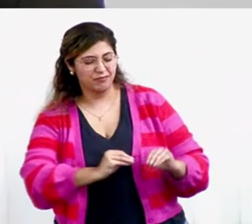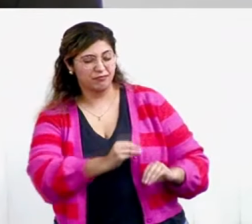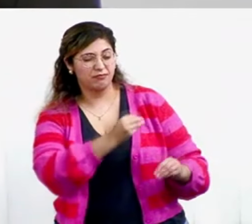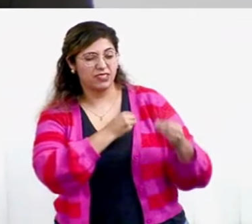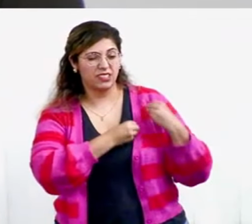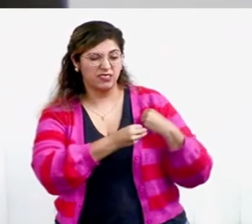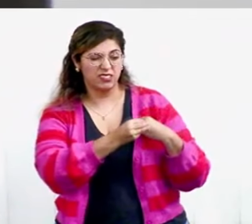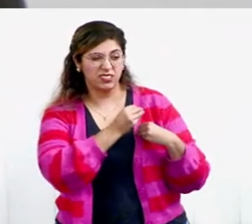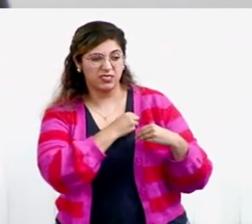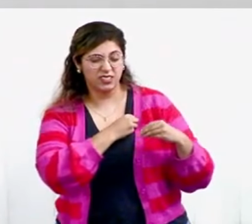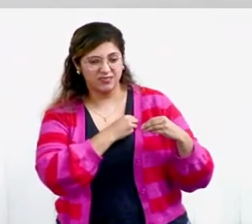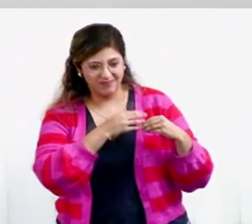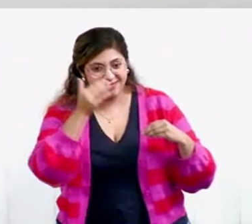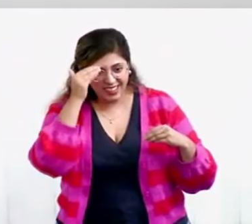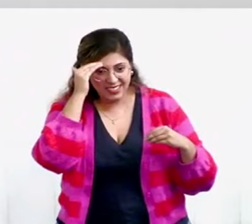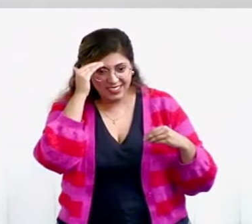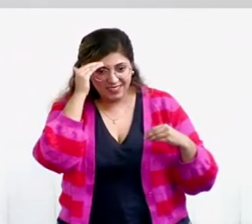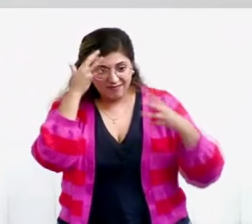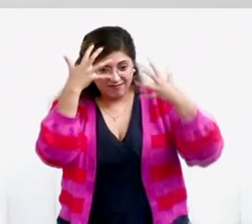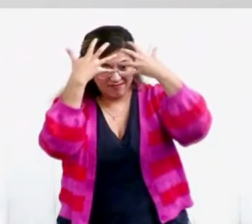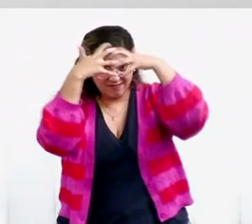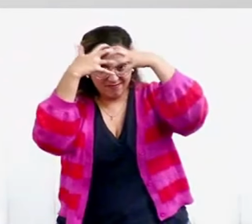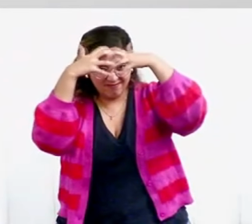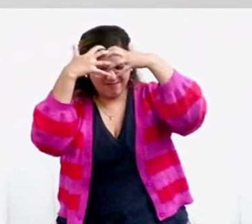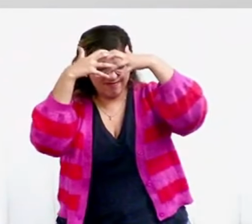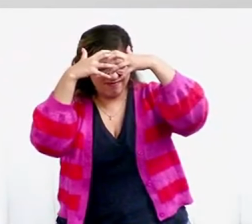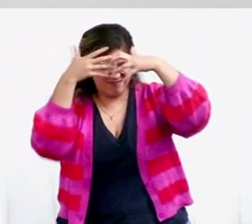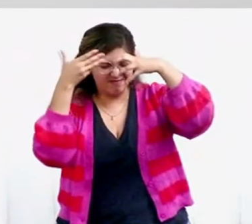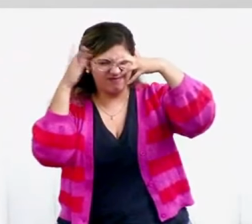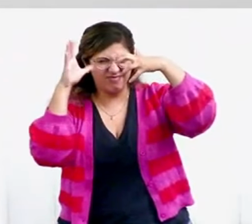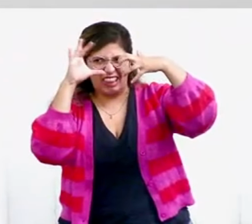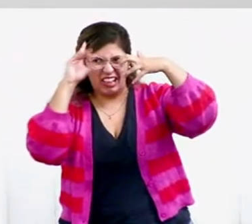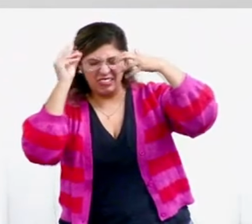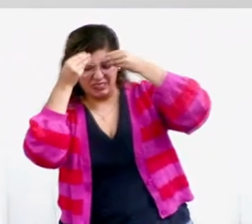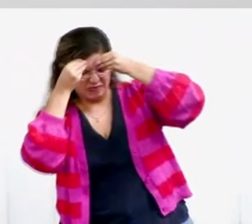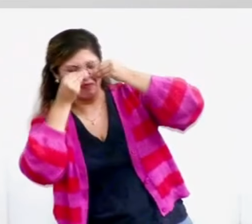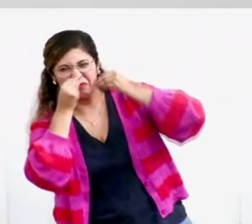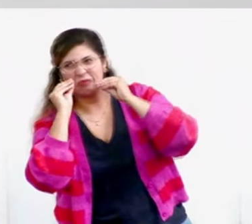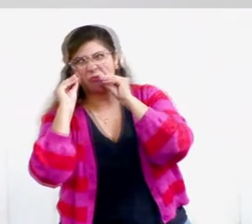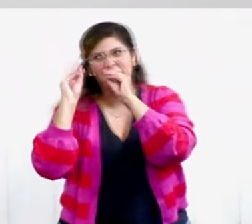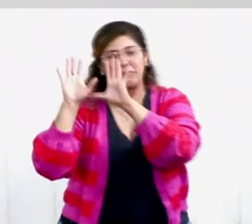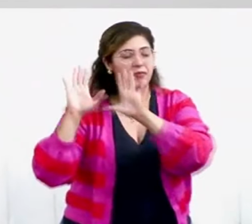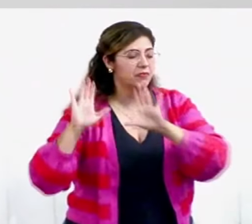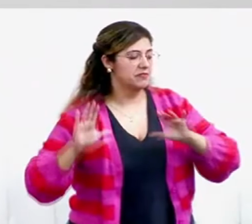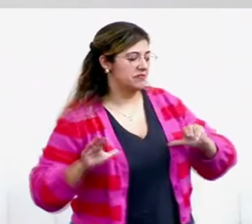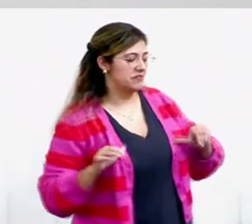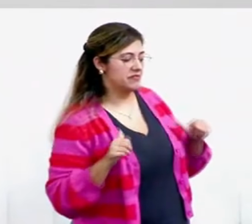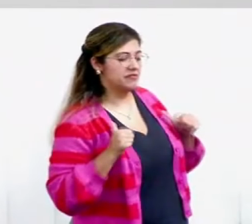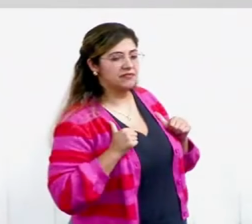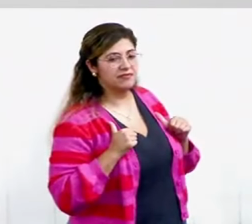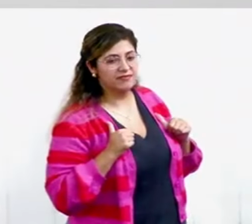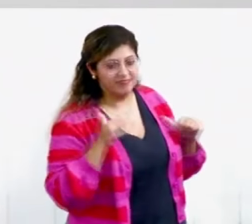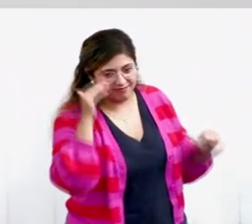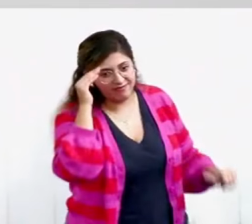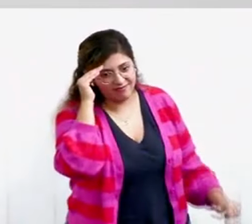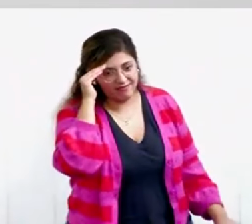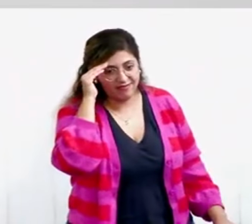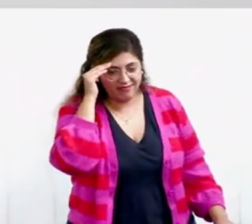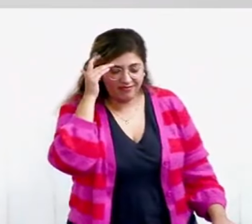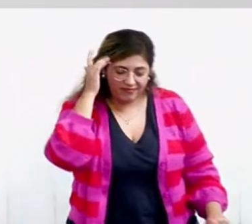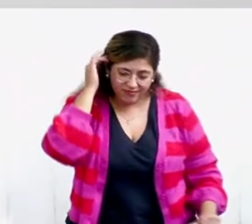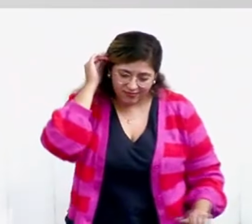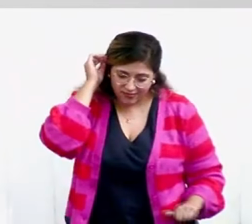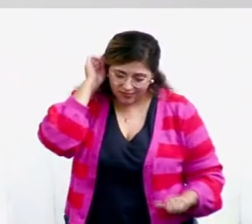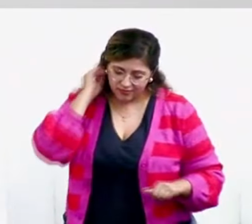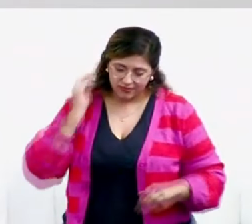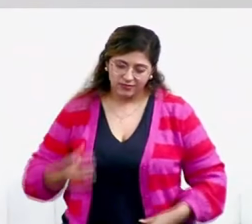pensar, mas os seus pensamentos são frívolos, porque não há Deus nos seus pensamentos.